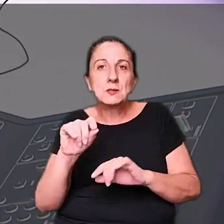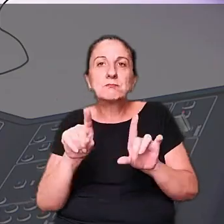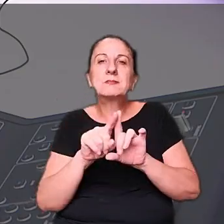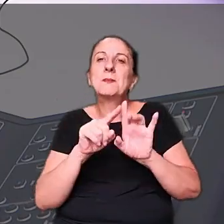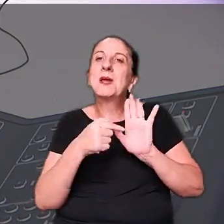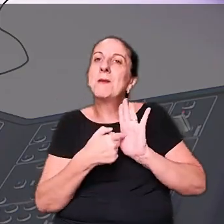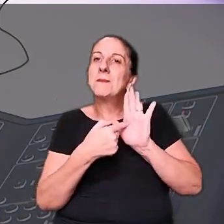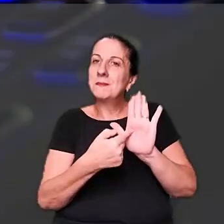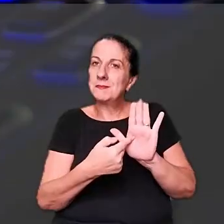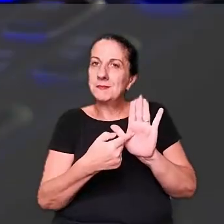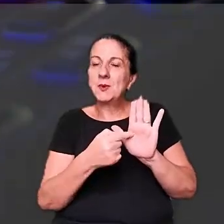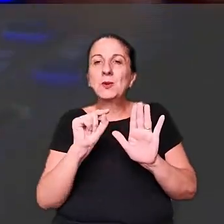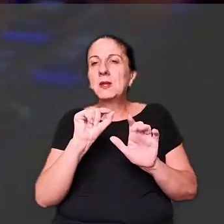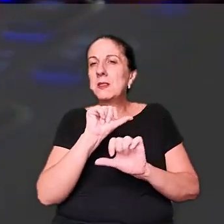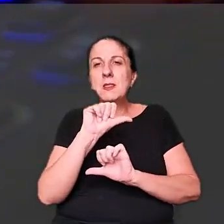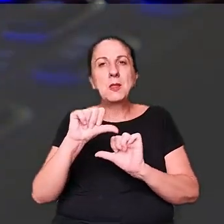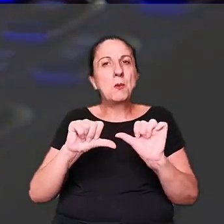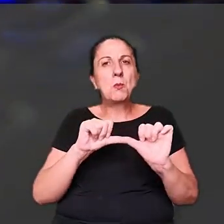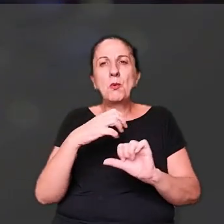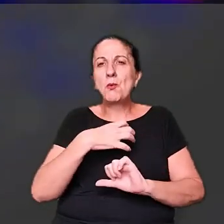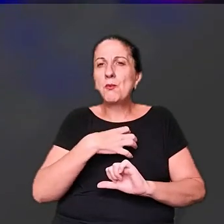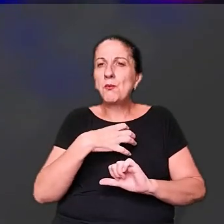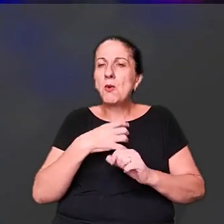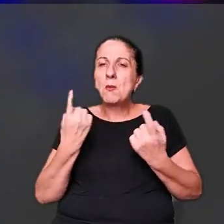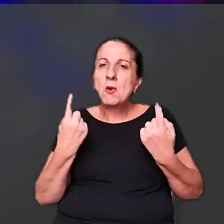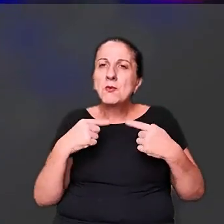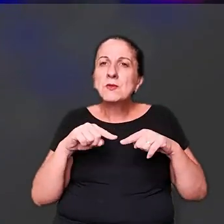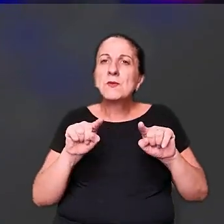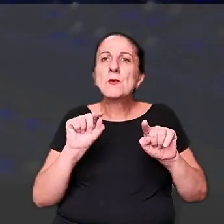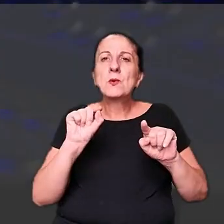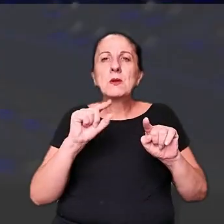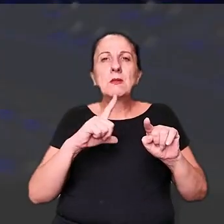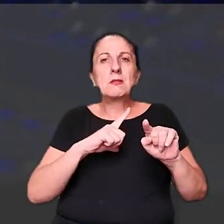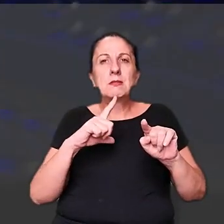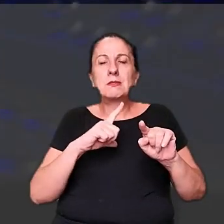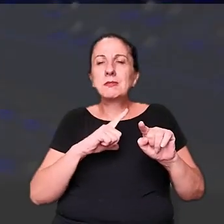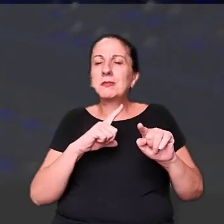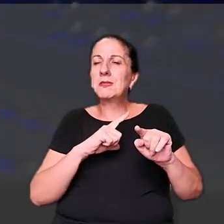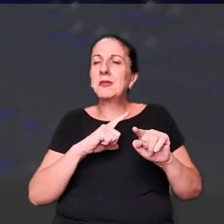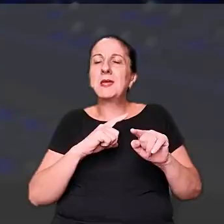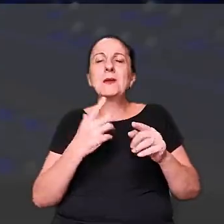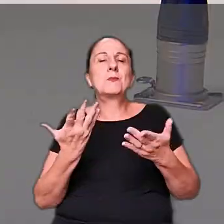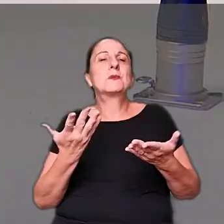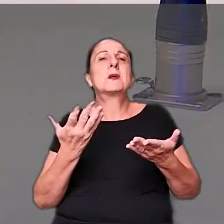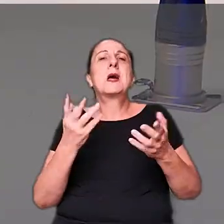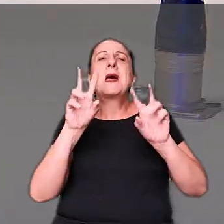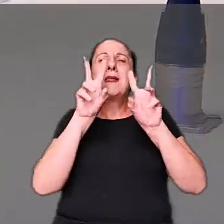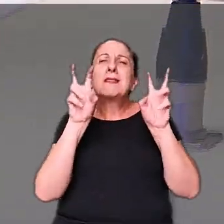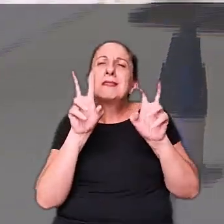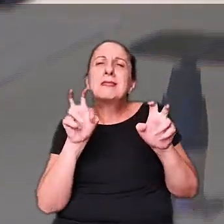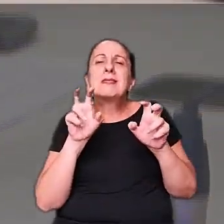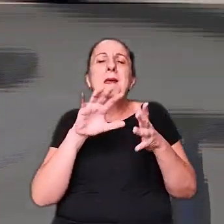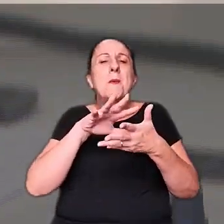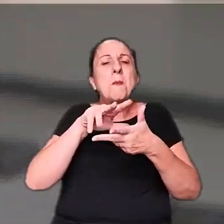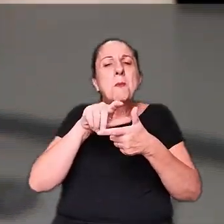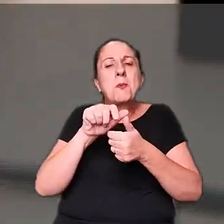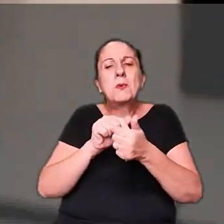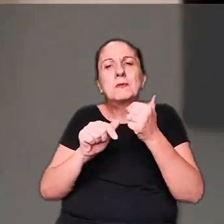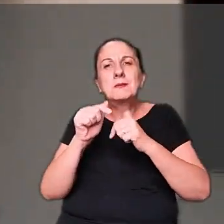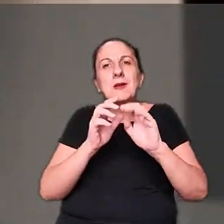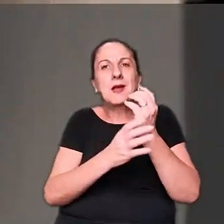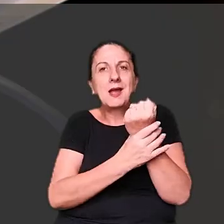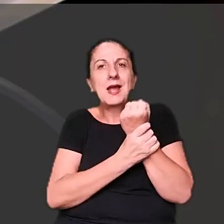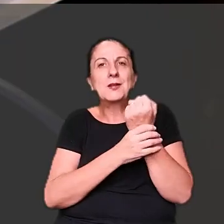e apresentação. O que não muda de forma alguma é o desafio que temos de descomplicar temas voltados ao mundo do